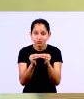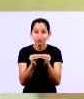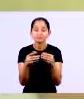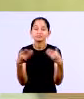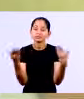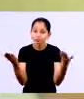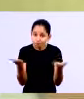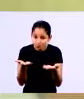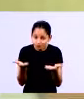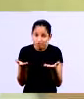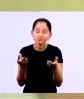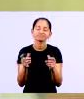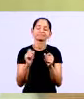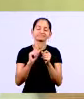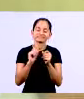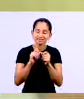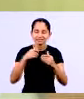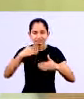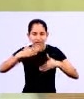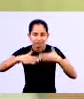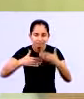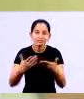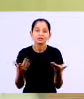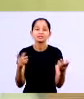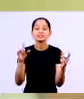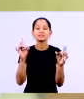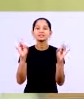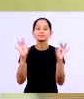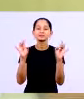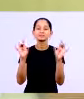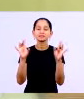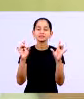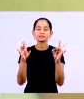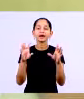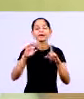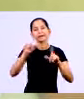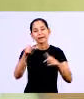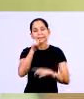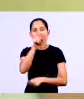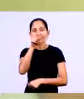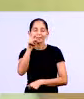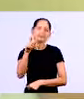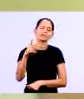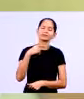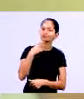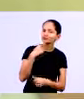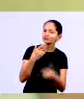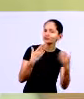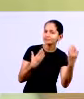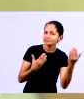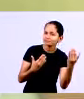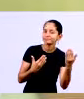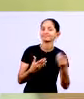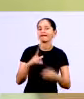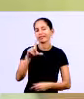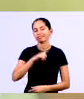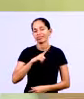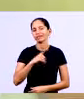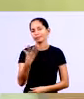hoje, revisando tudo que nós vimos até agora, especialmente sobre o hífen, que foi o que causou mais dúvidas